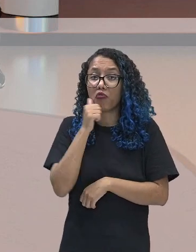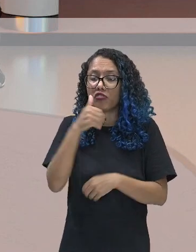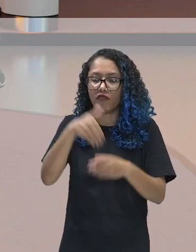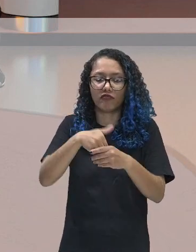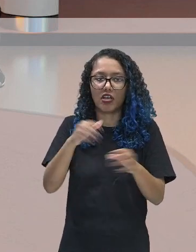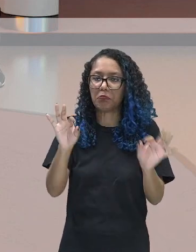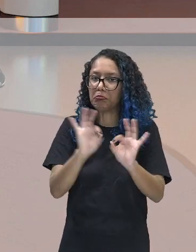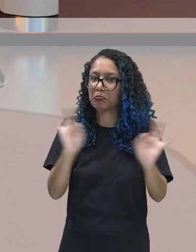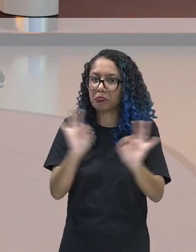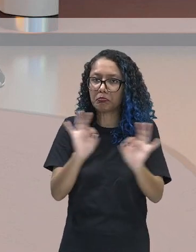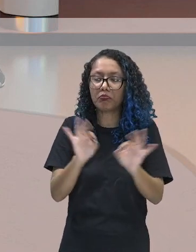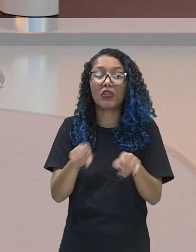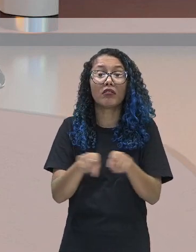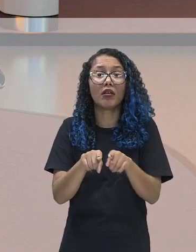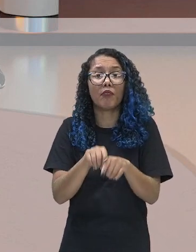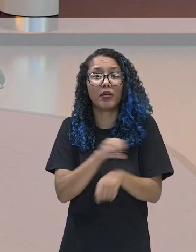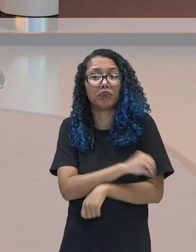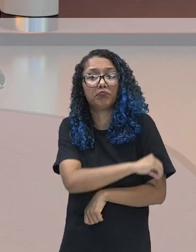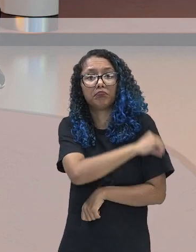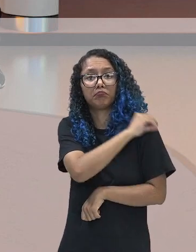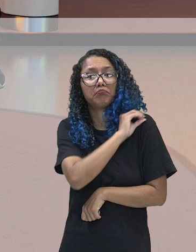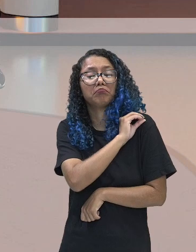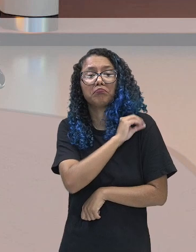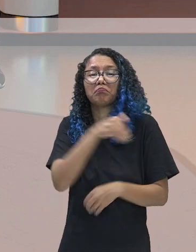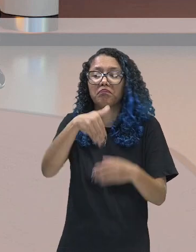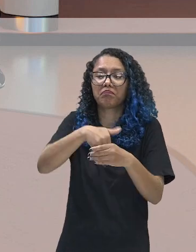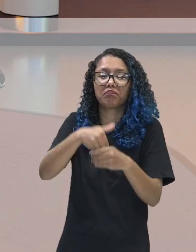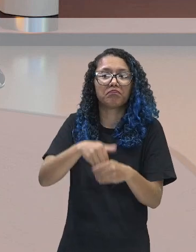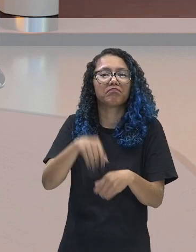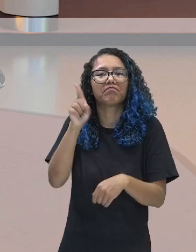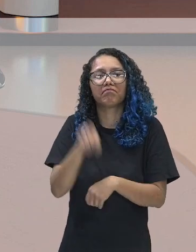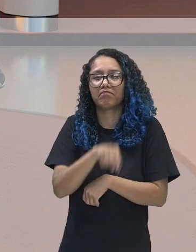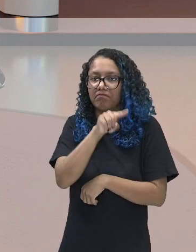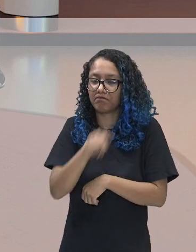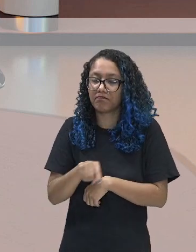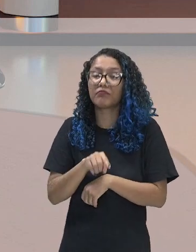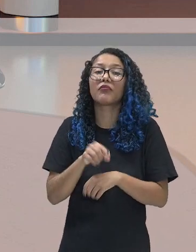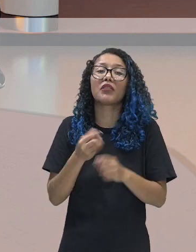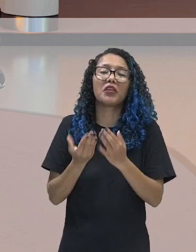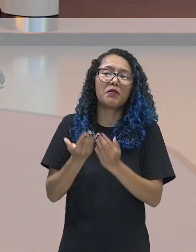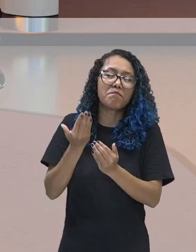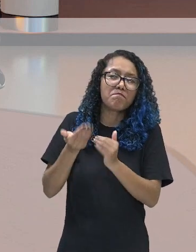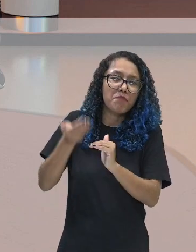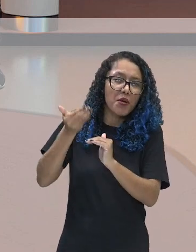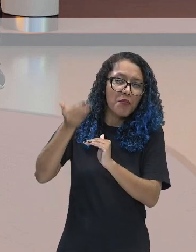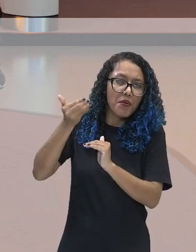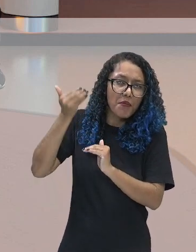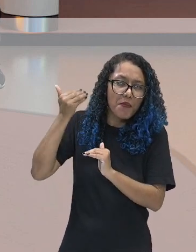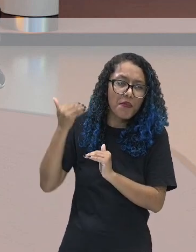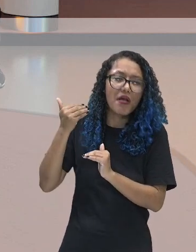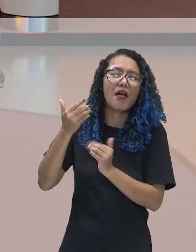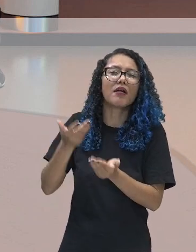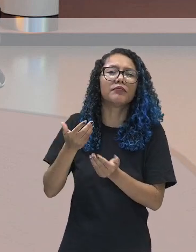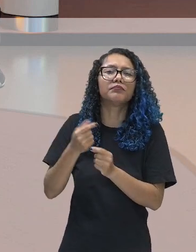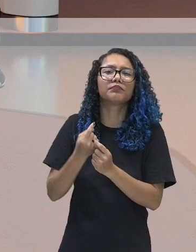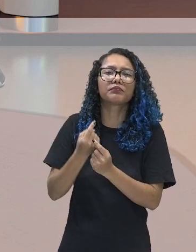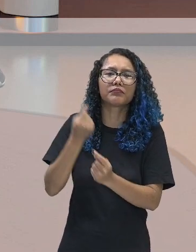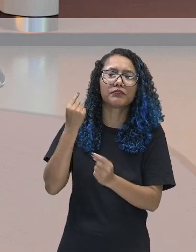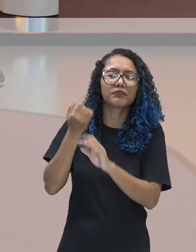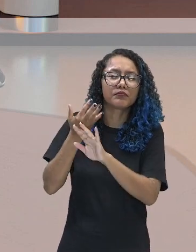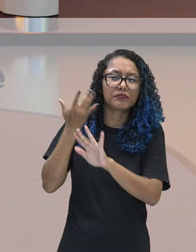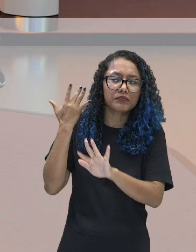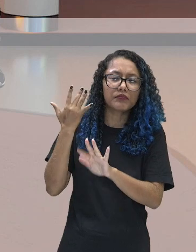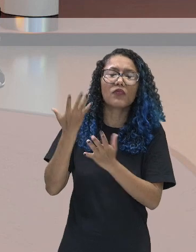voto, analfabetos não tinham direito a voto. E se a gente for um pouquinho mais para trás, a gente vê que muito da